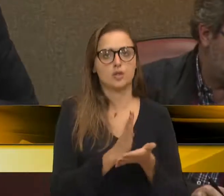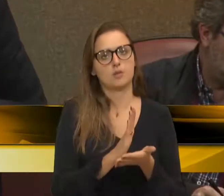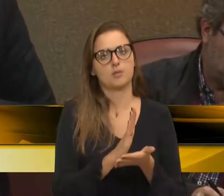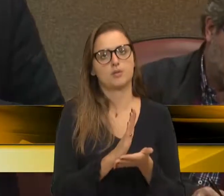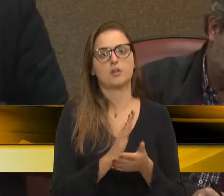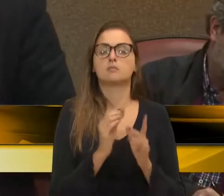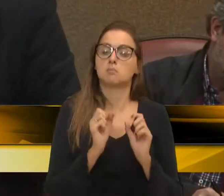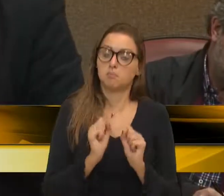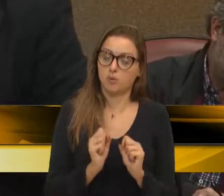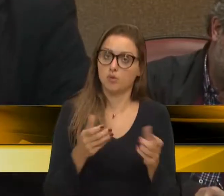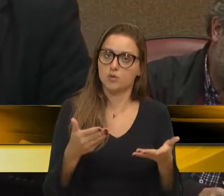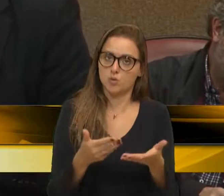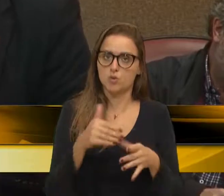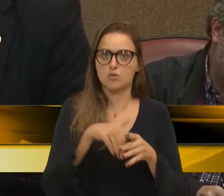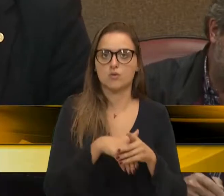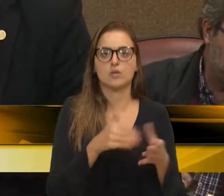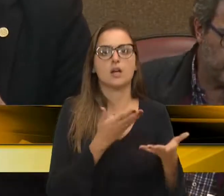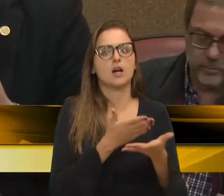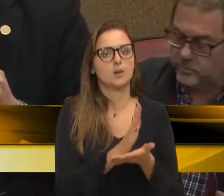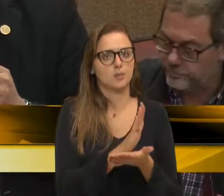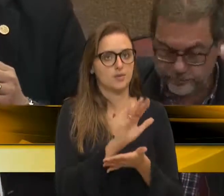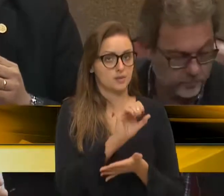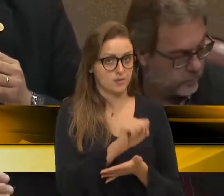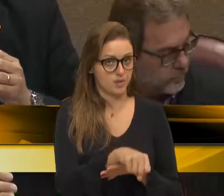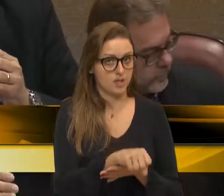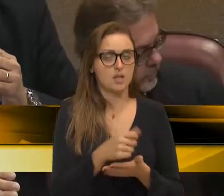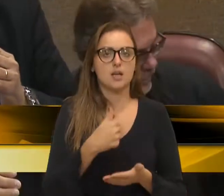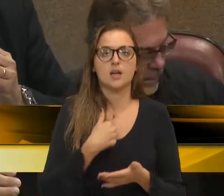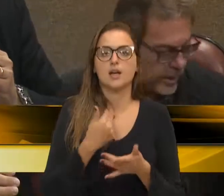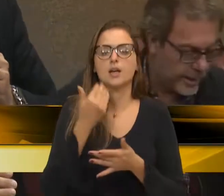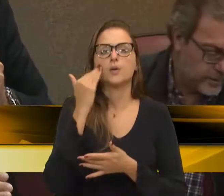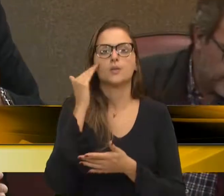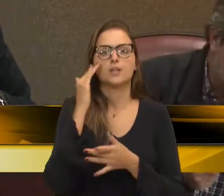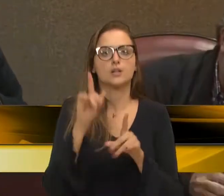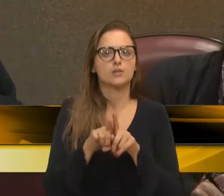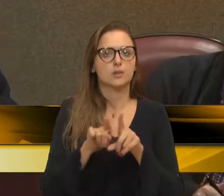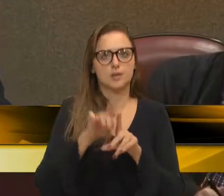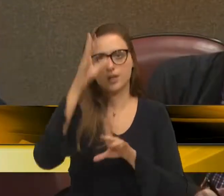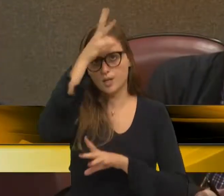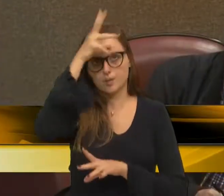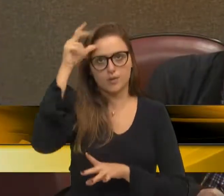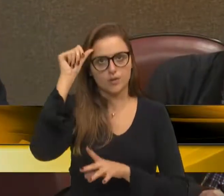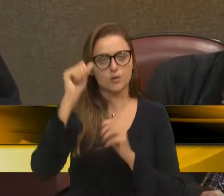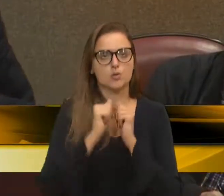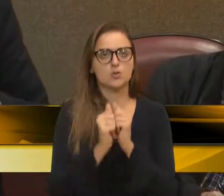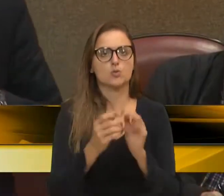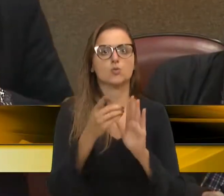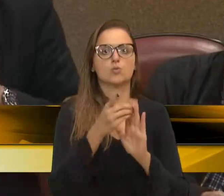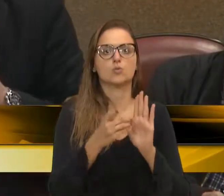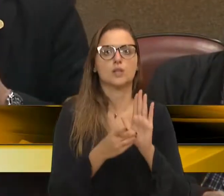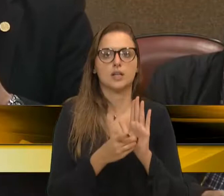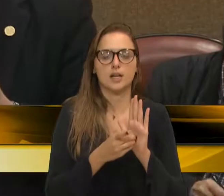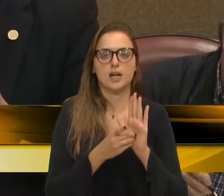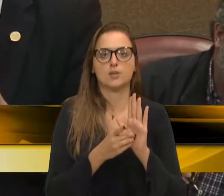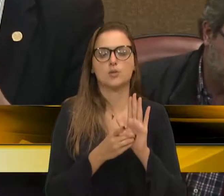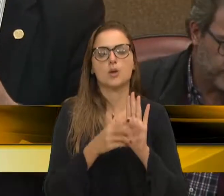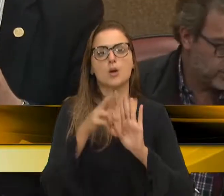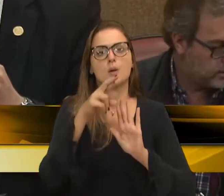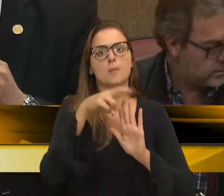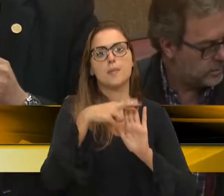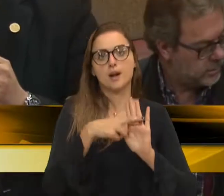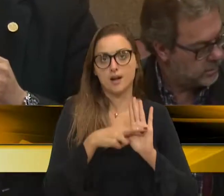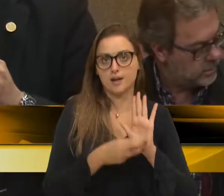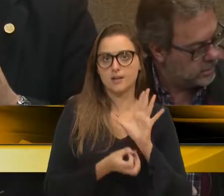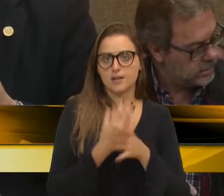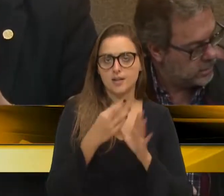nós podemos votar pela aprovação dela. Entendo também que a prefeitura, através de decreto regulamentador, ela pode,